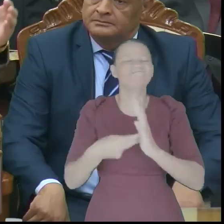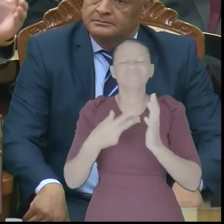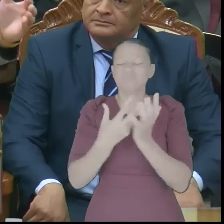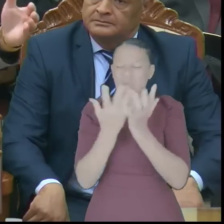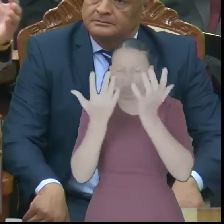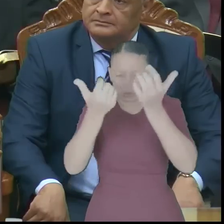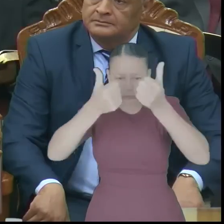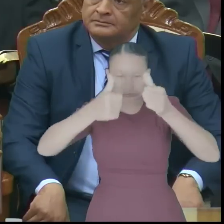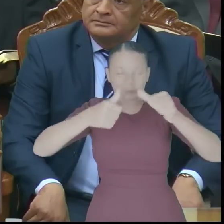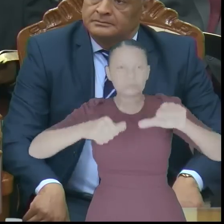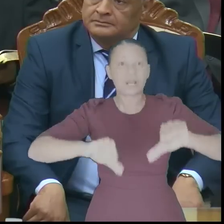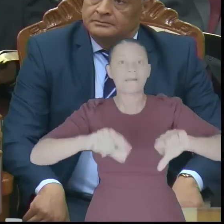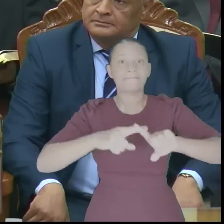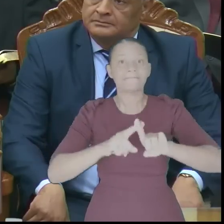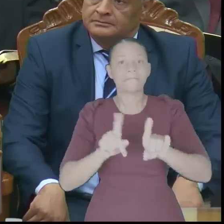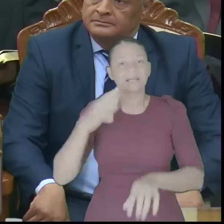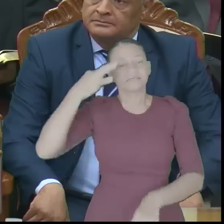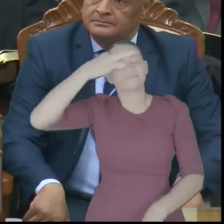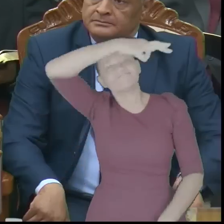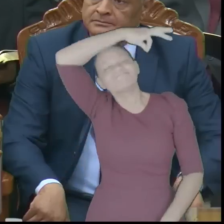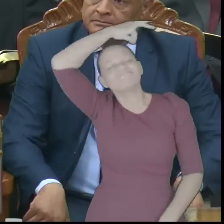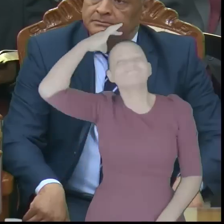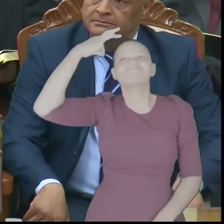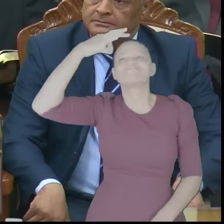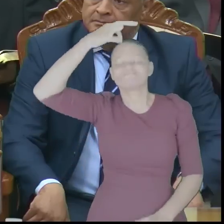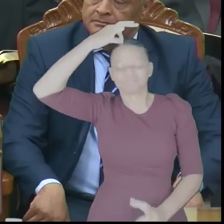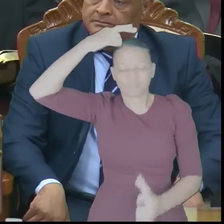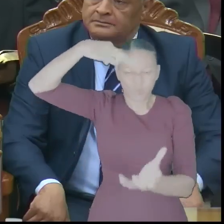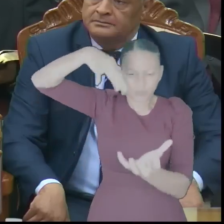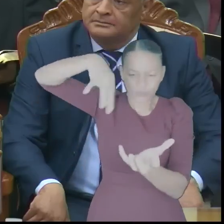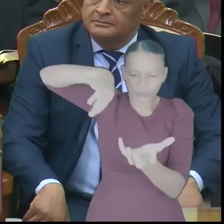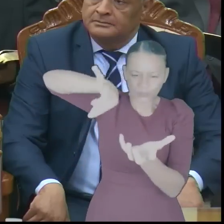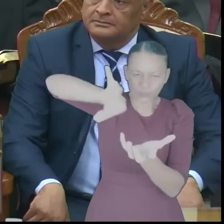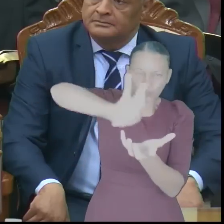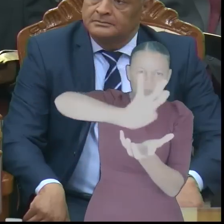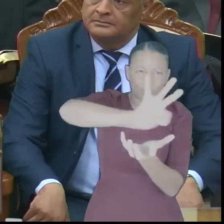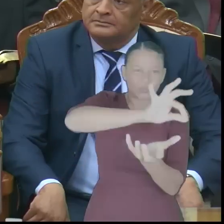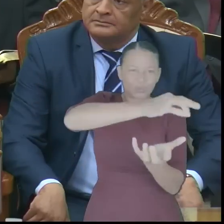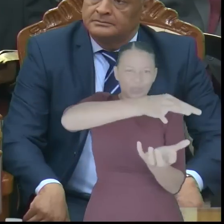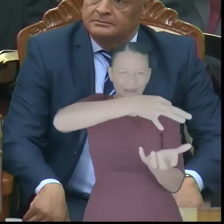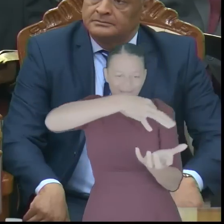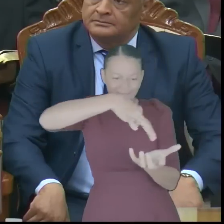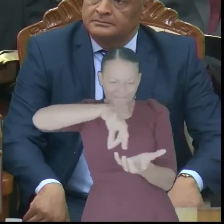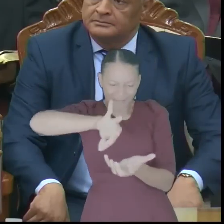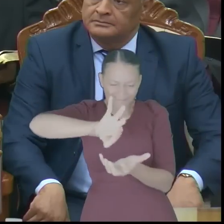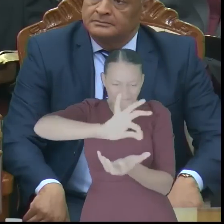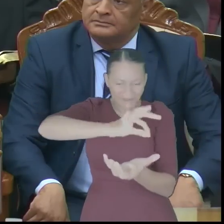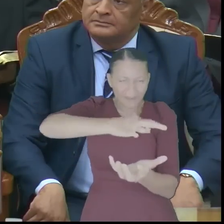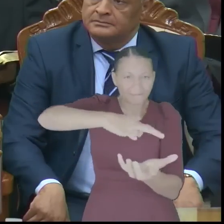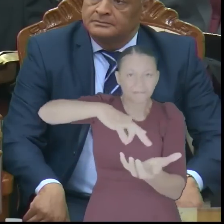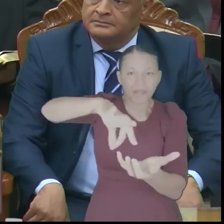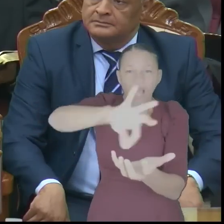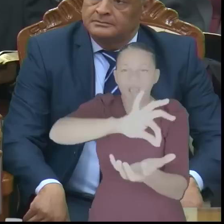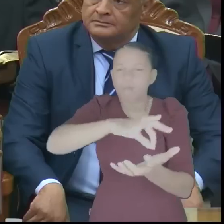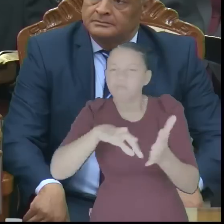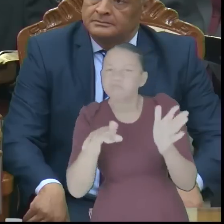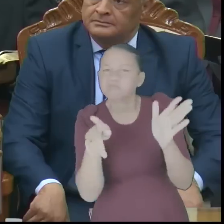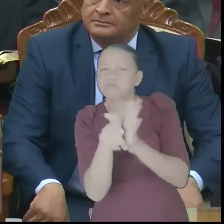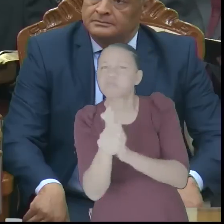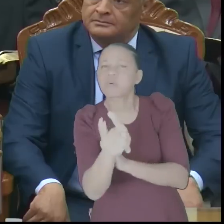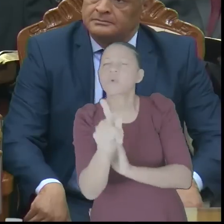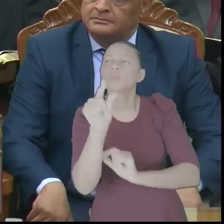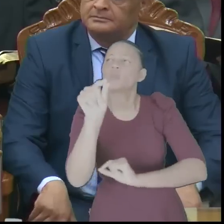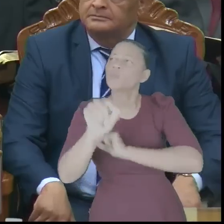o Espírito do Senhor pairava sobre a face do abismo. A pergunta que a gente faz é: o que Deus fazia